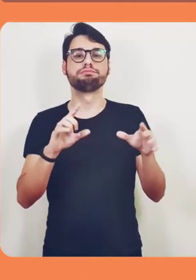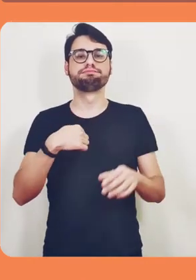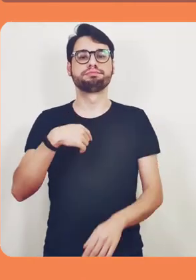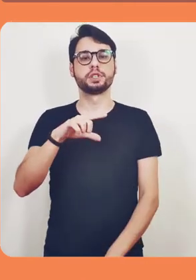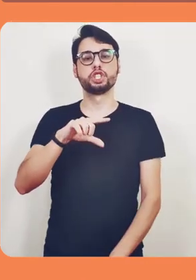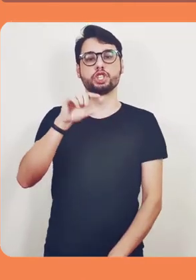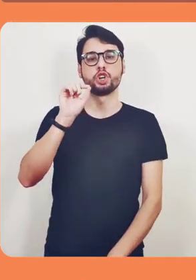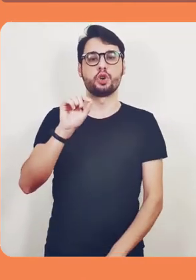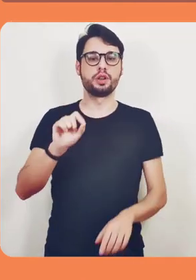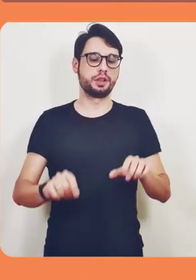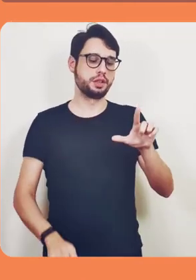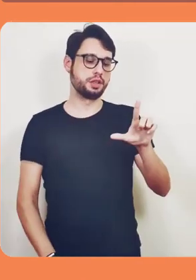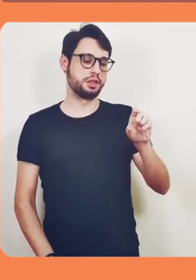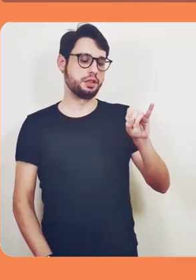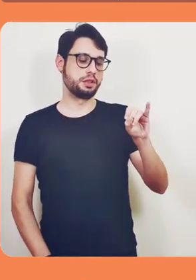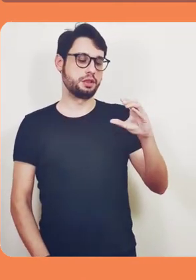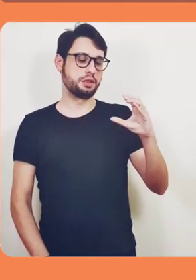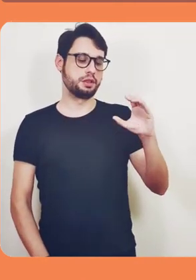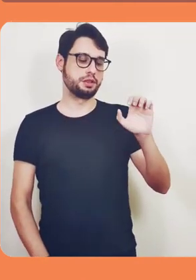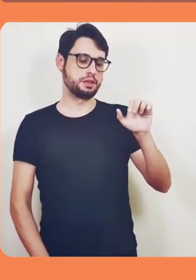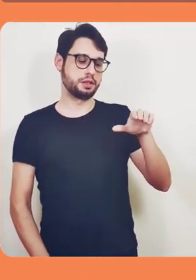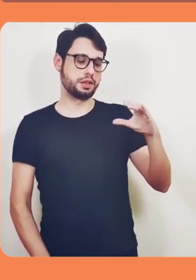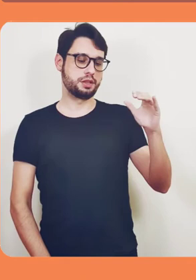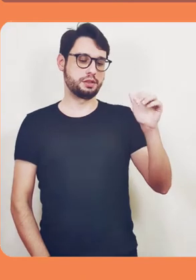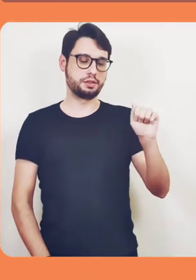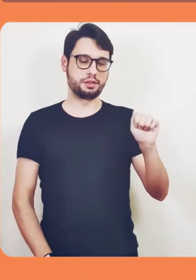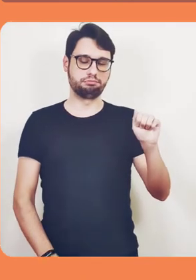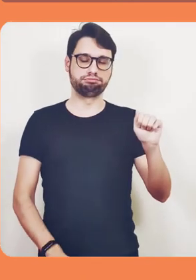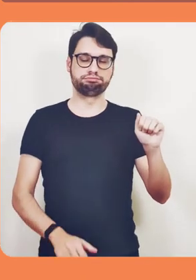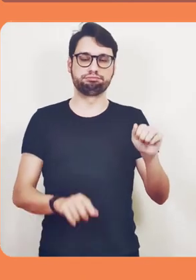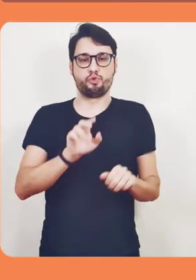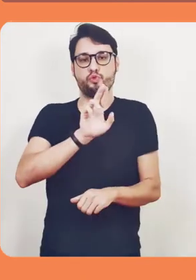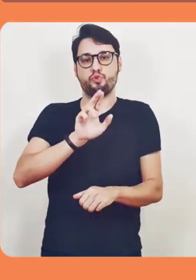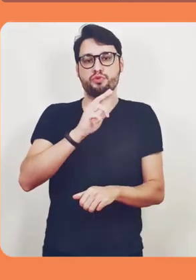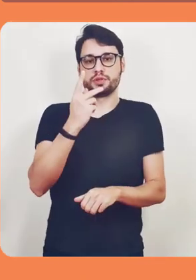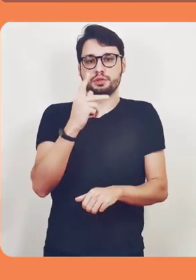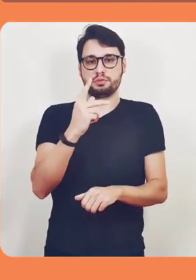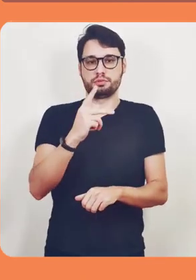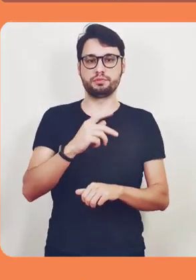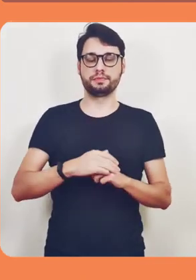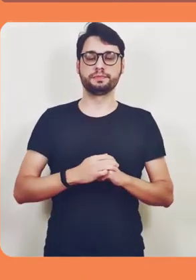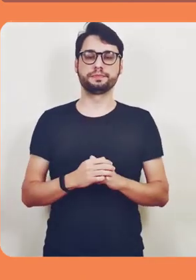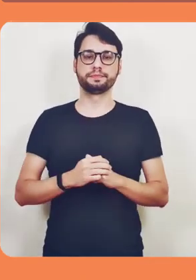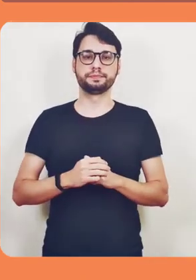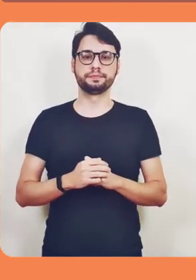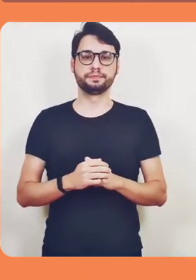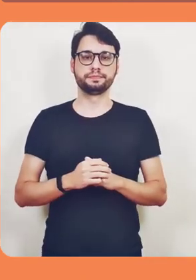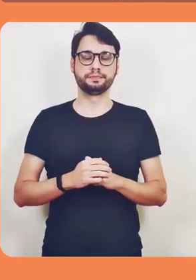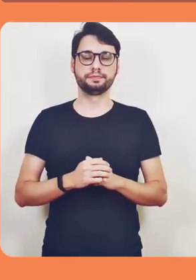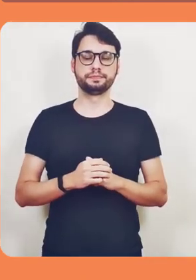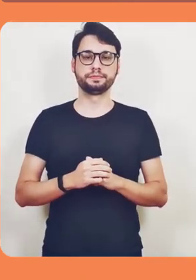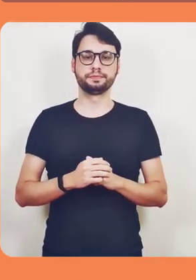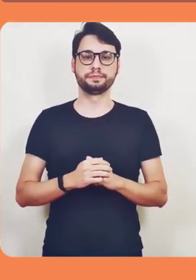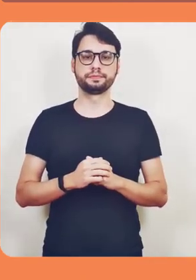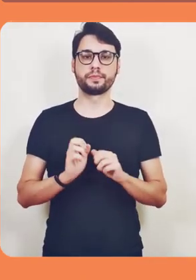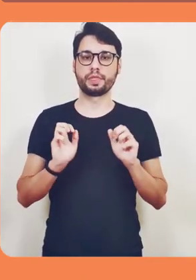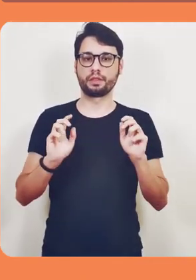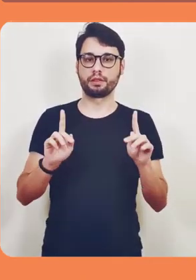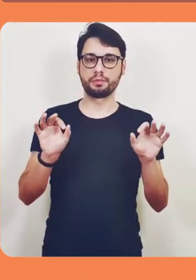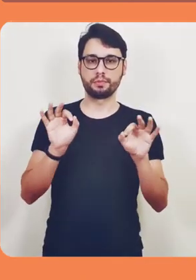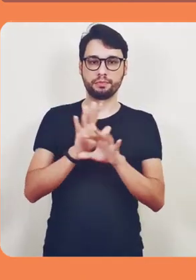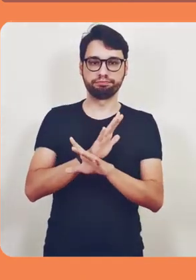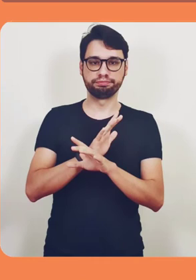e a licença você escolher a OLX tensa que você tá usando